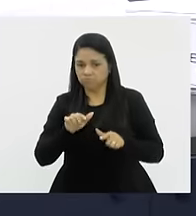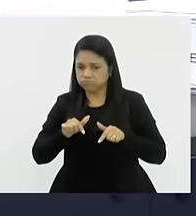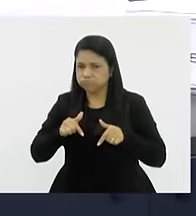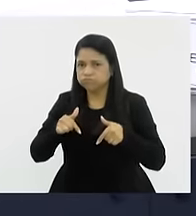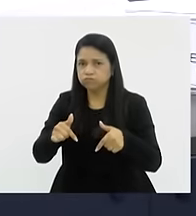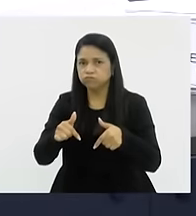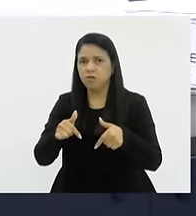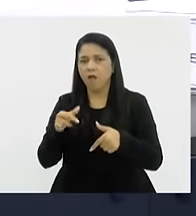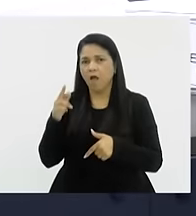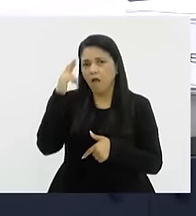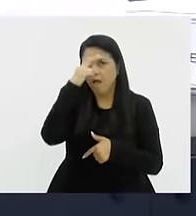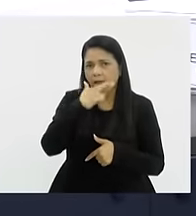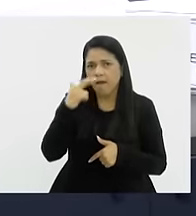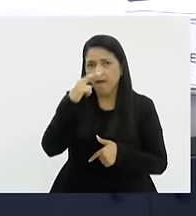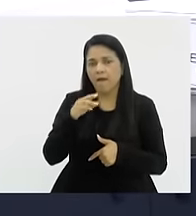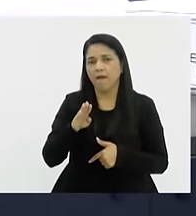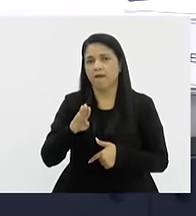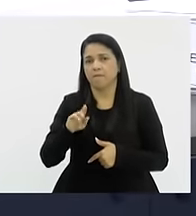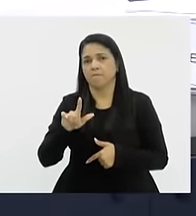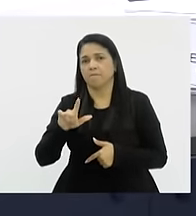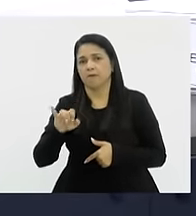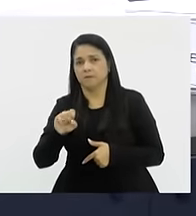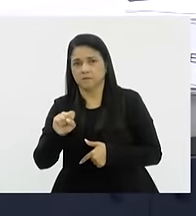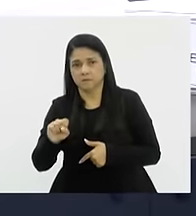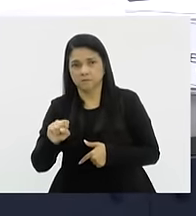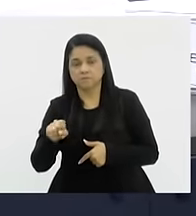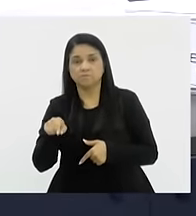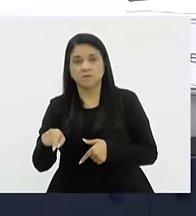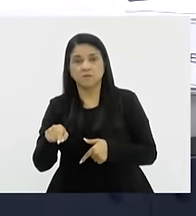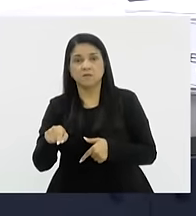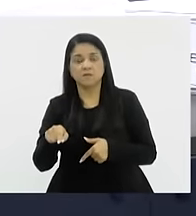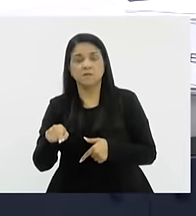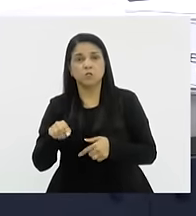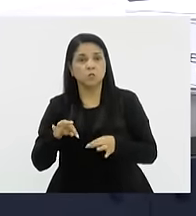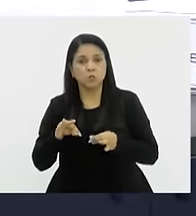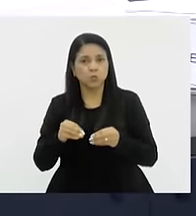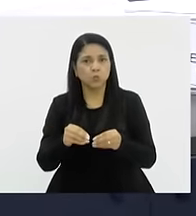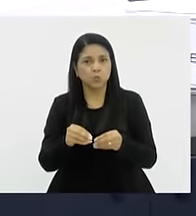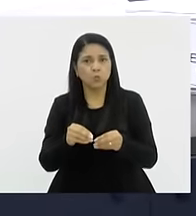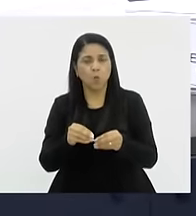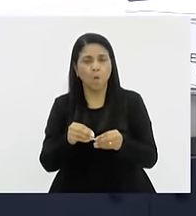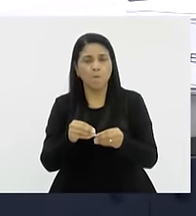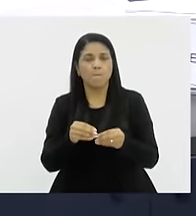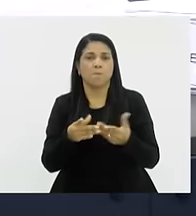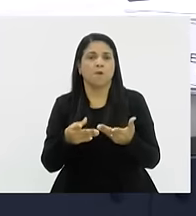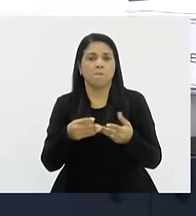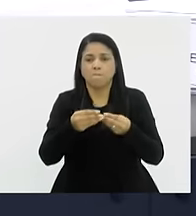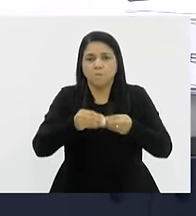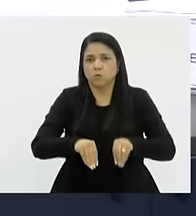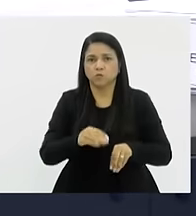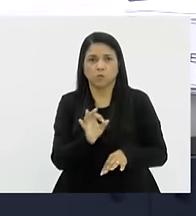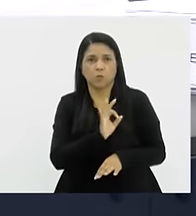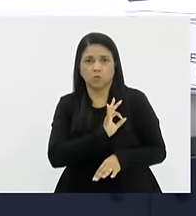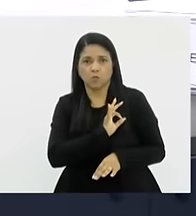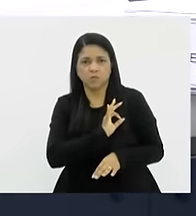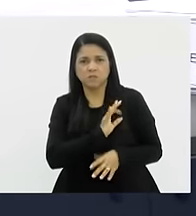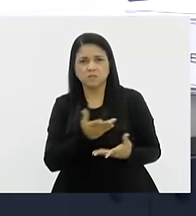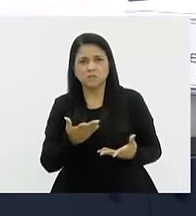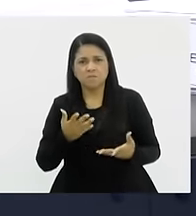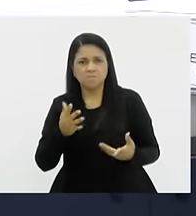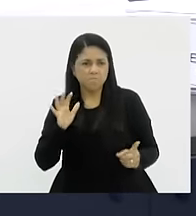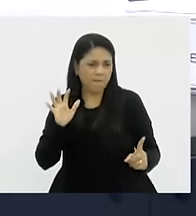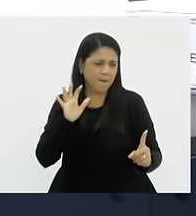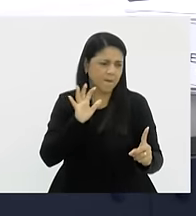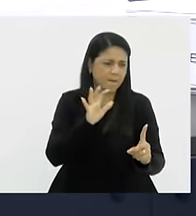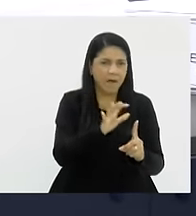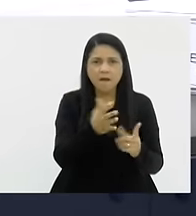blitz, operações, e cair na conta da Polícia Militar só o bombardeio. Eu acho que o